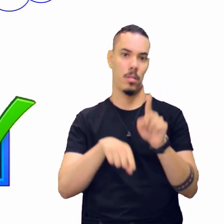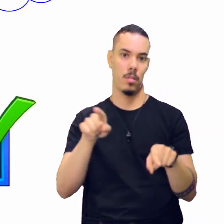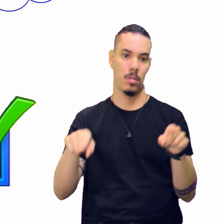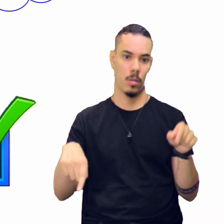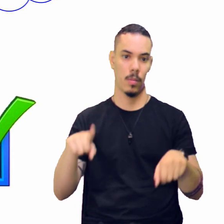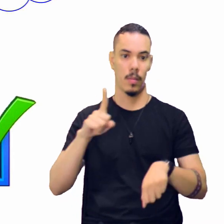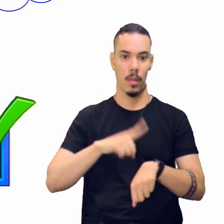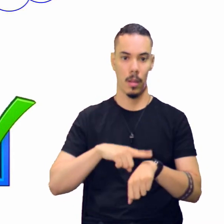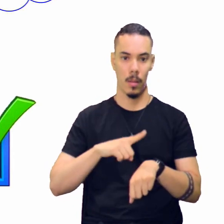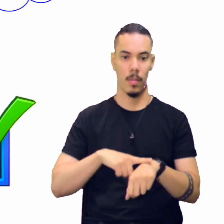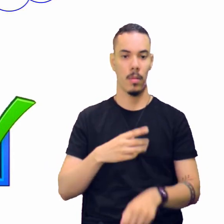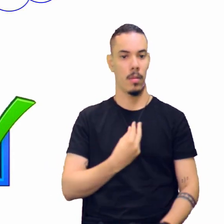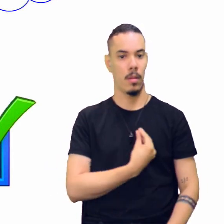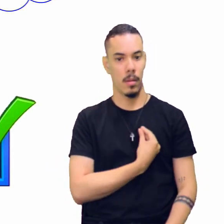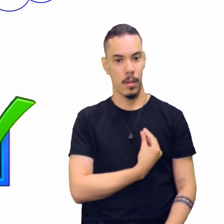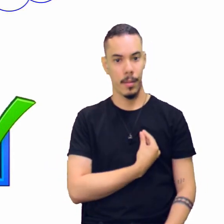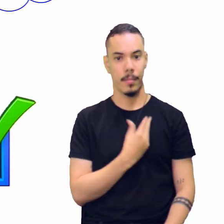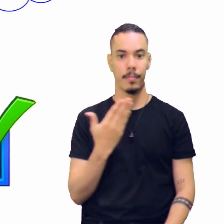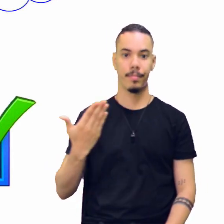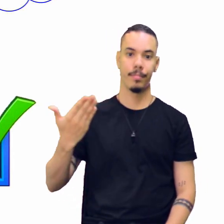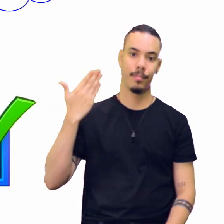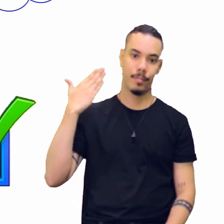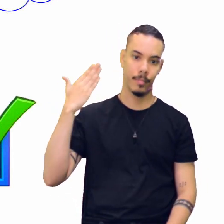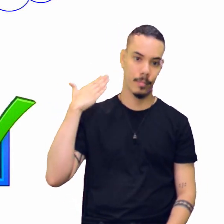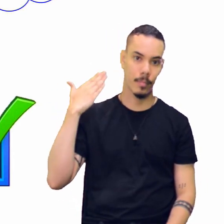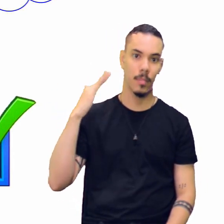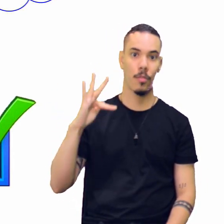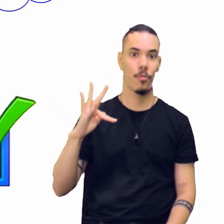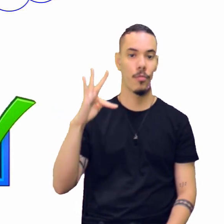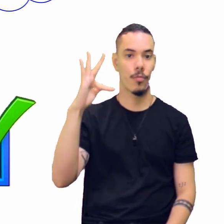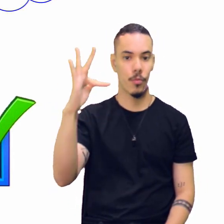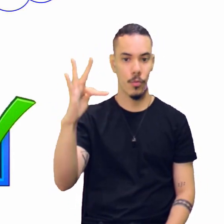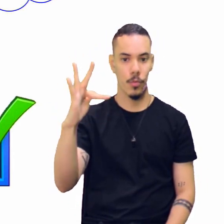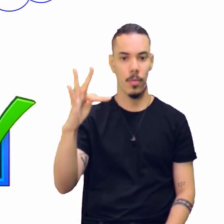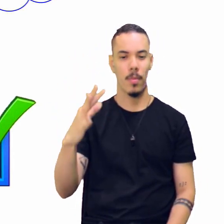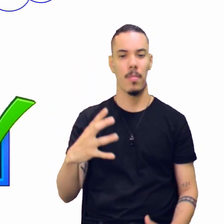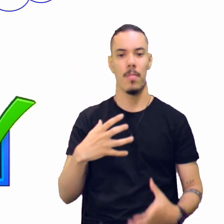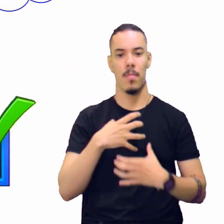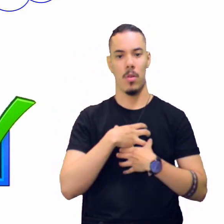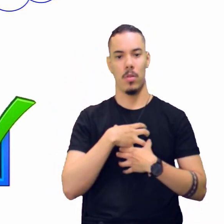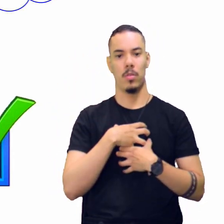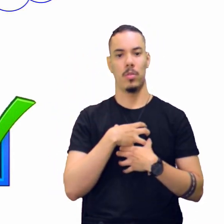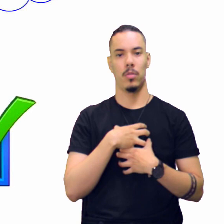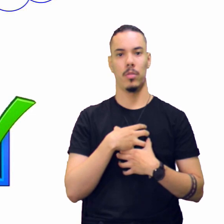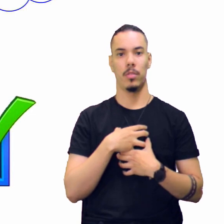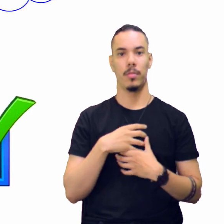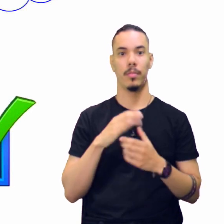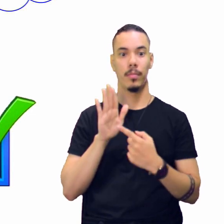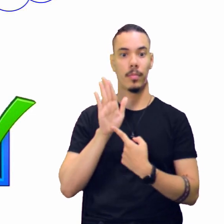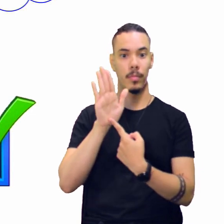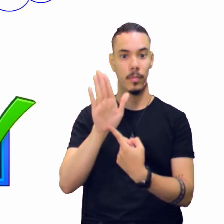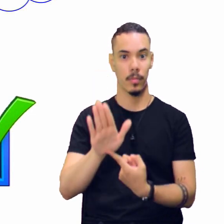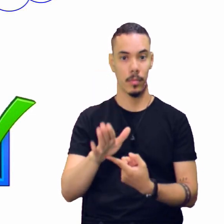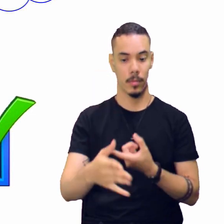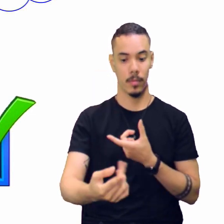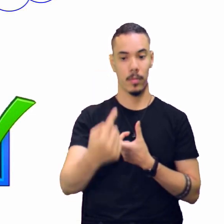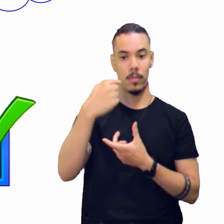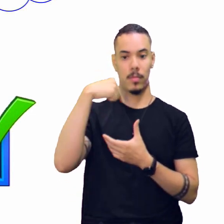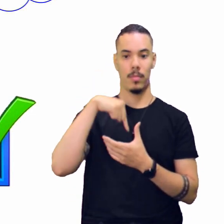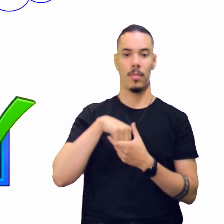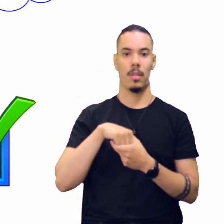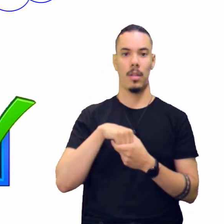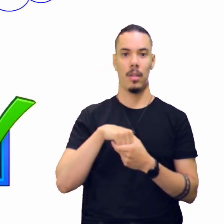Tempo, presente, passado, futuro. Modo, indicativo,